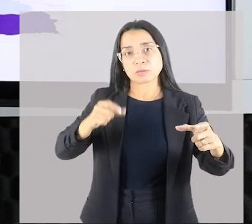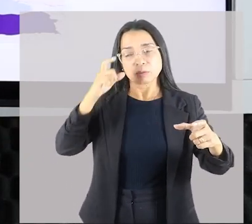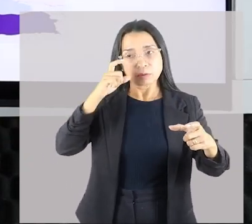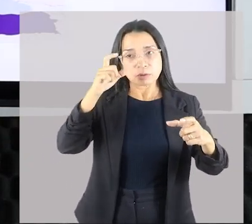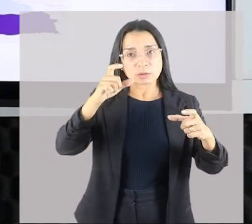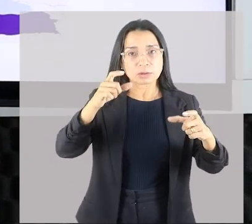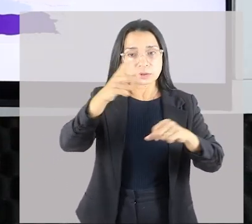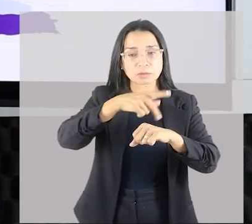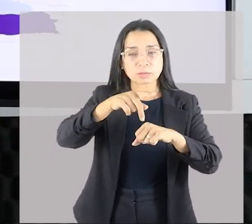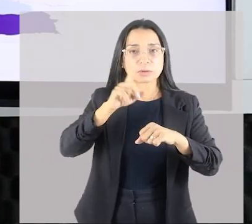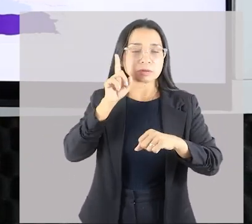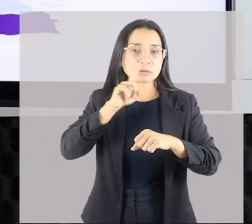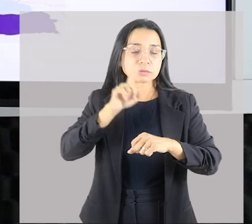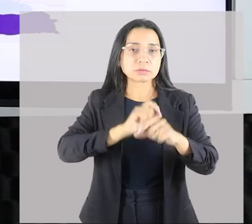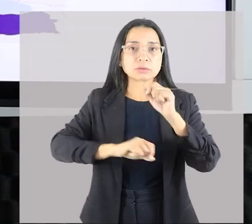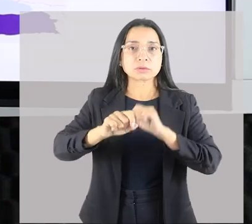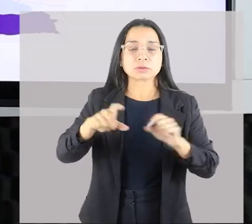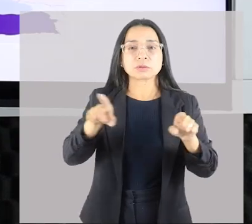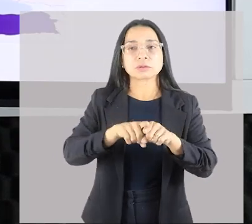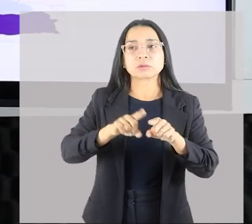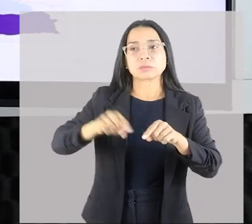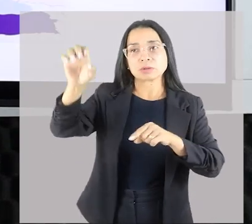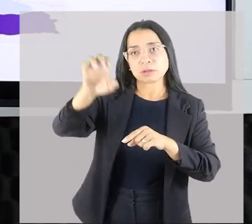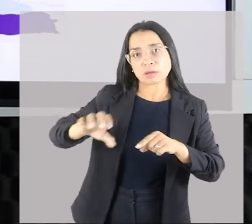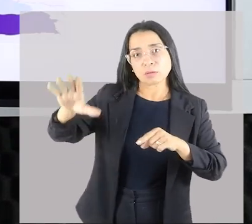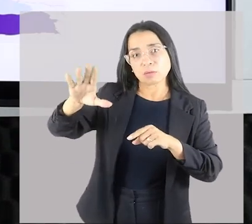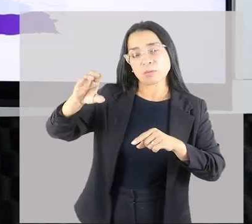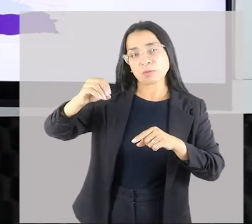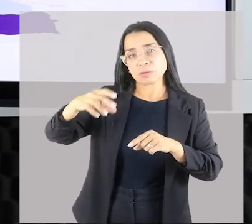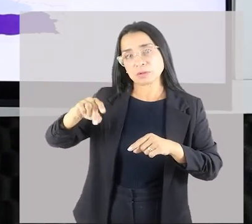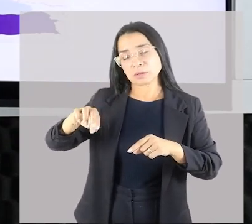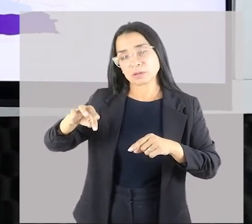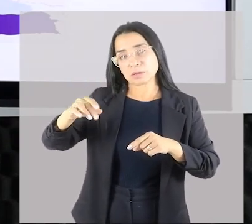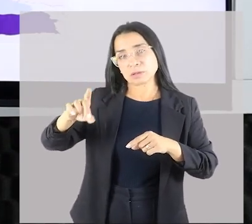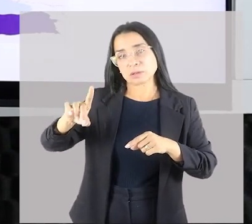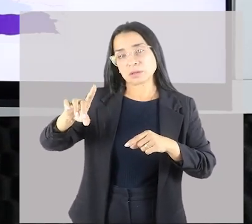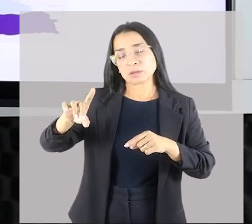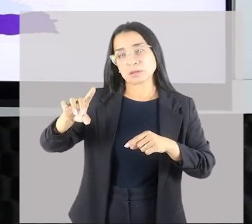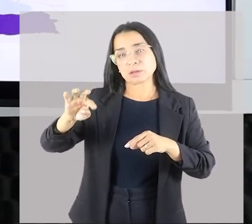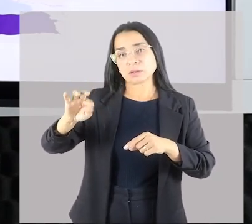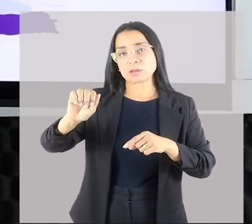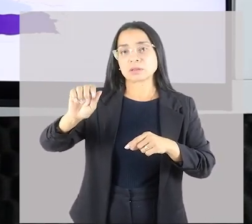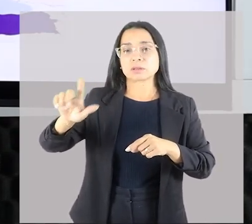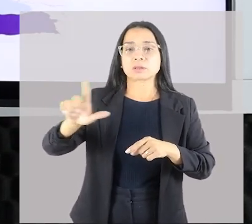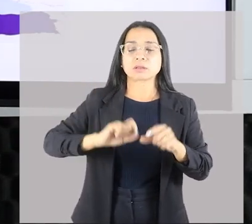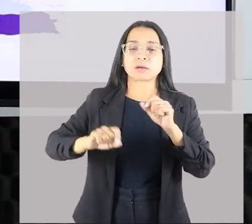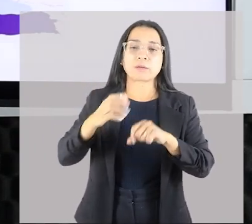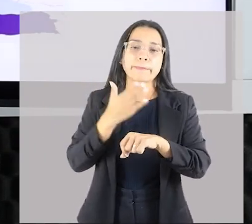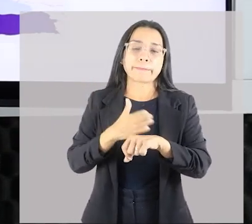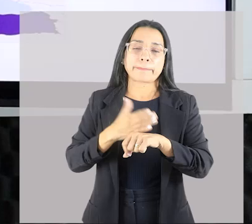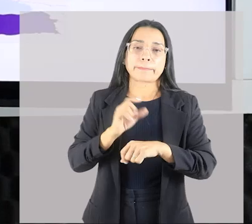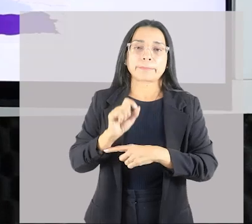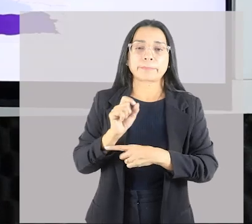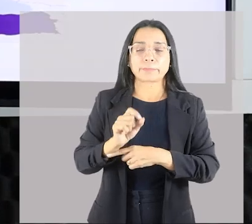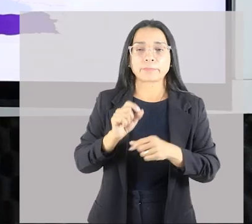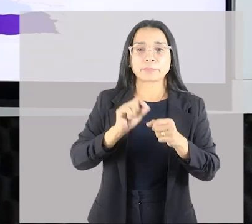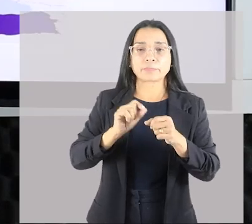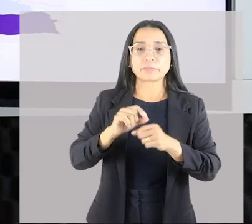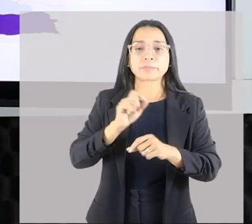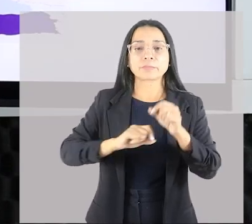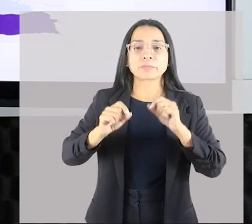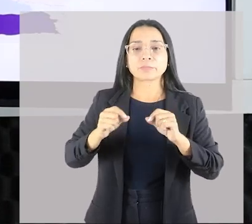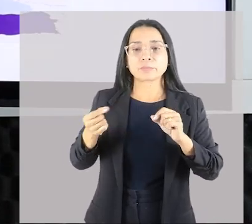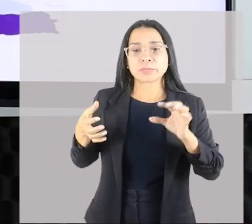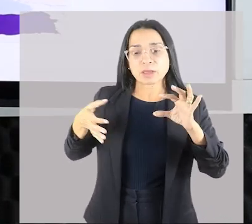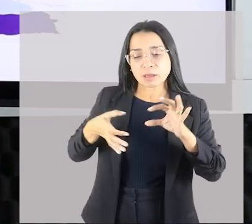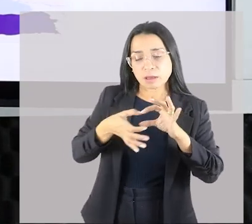Unidos e da Europa Ocidental. Então, quando a OTAN ela se expande, ela faz aliança com algum país, na prática, ele está fazendo aliança com os